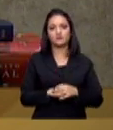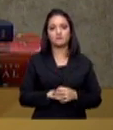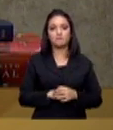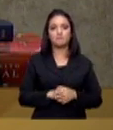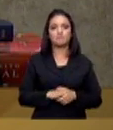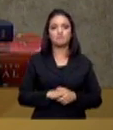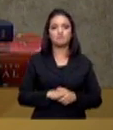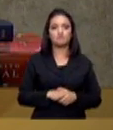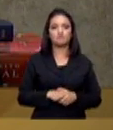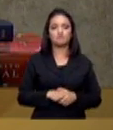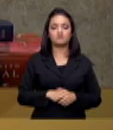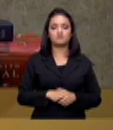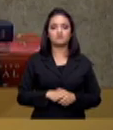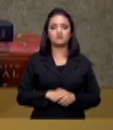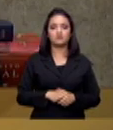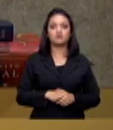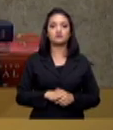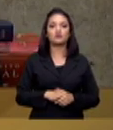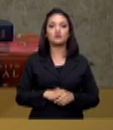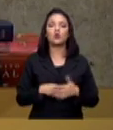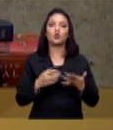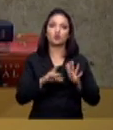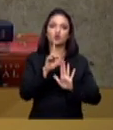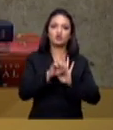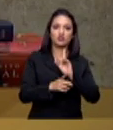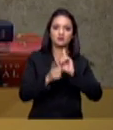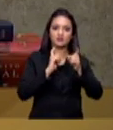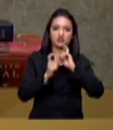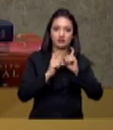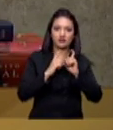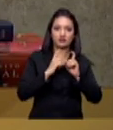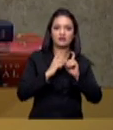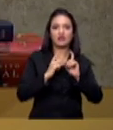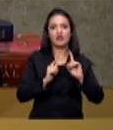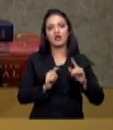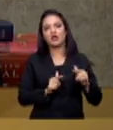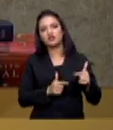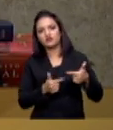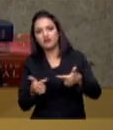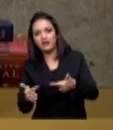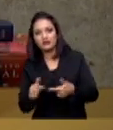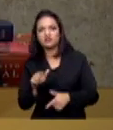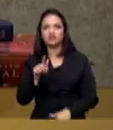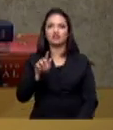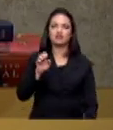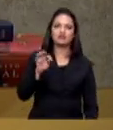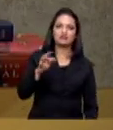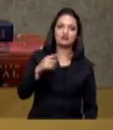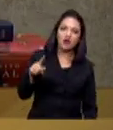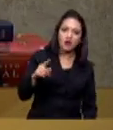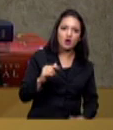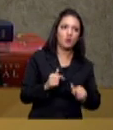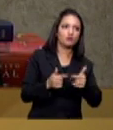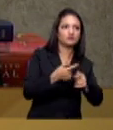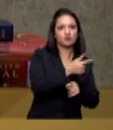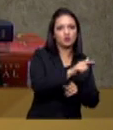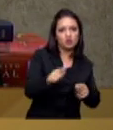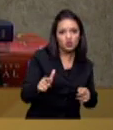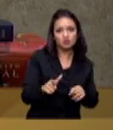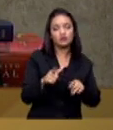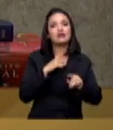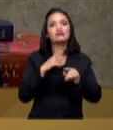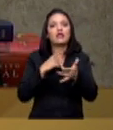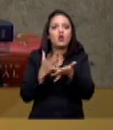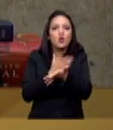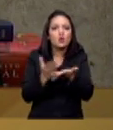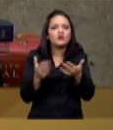nós sempre fazemos direito administrativo a diferença entre atos de império e atos de gestão. Muito embora haja algumas